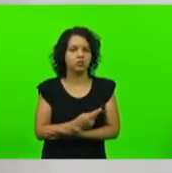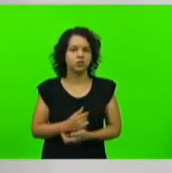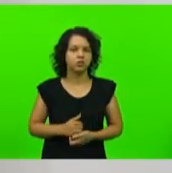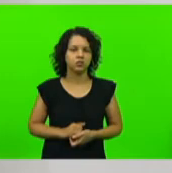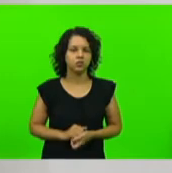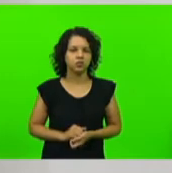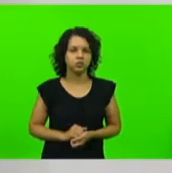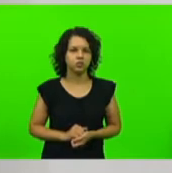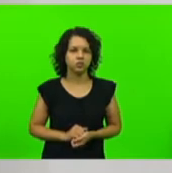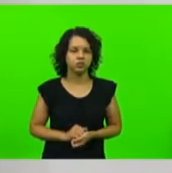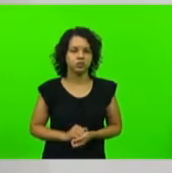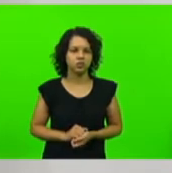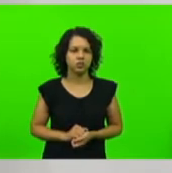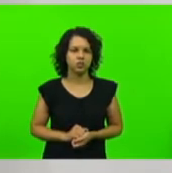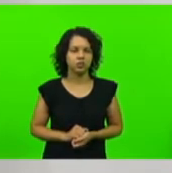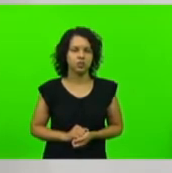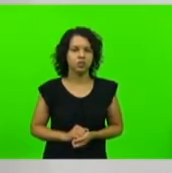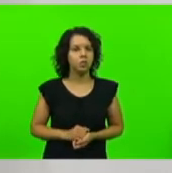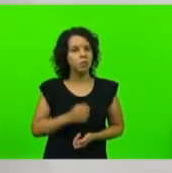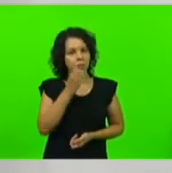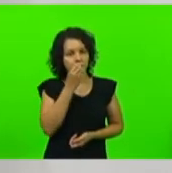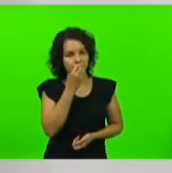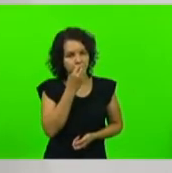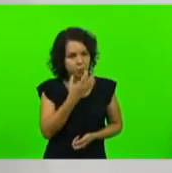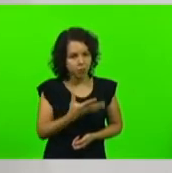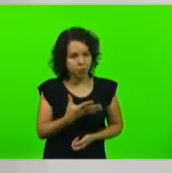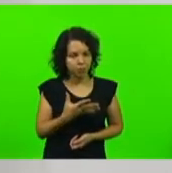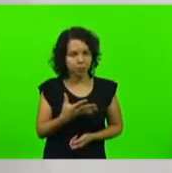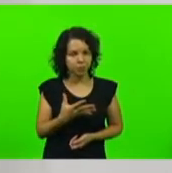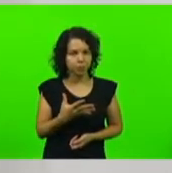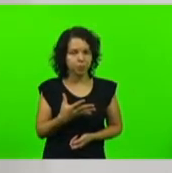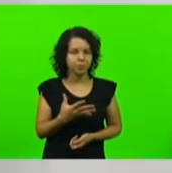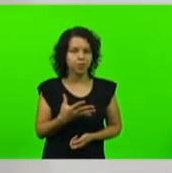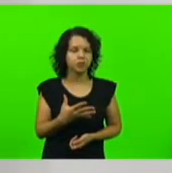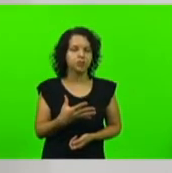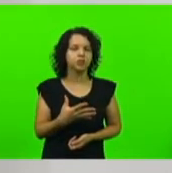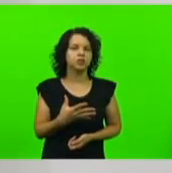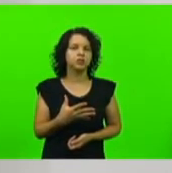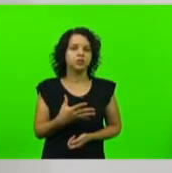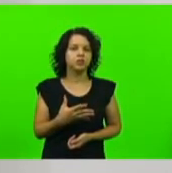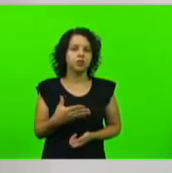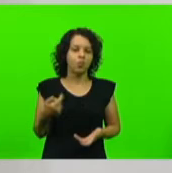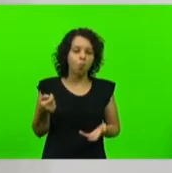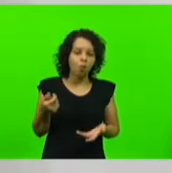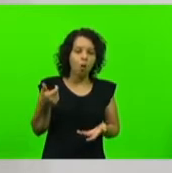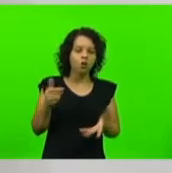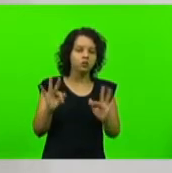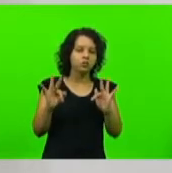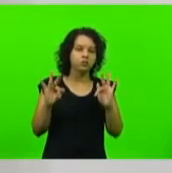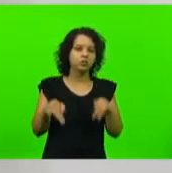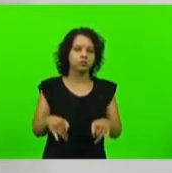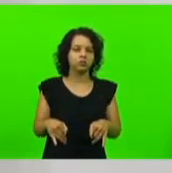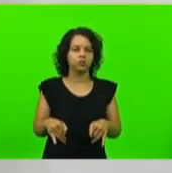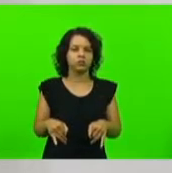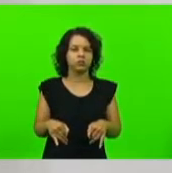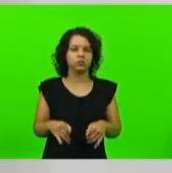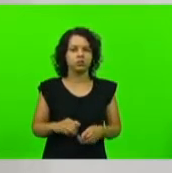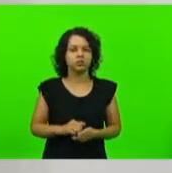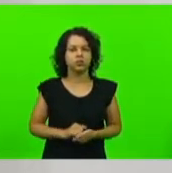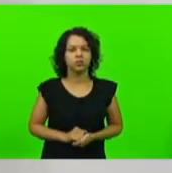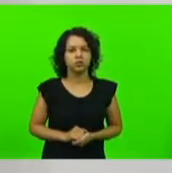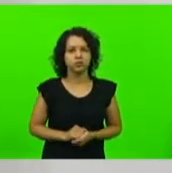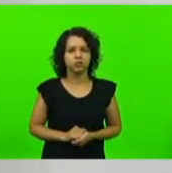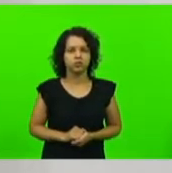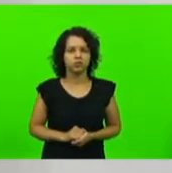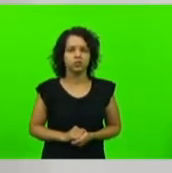E que bom que acreditamos que esteja chegando ao fim, né? Em vários países já